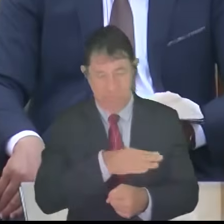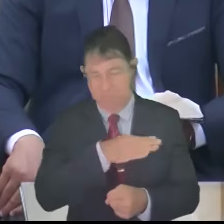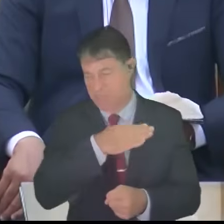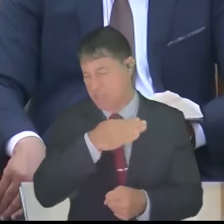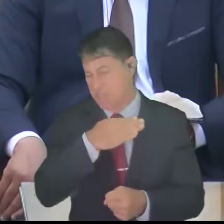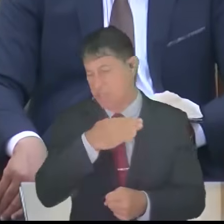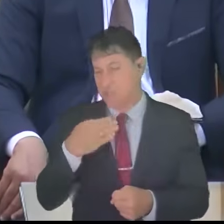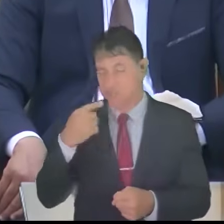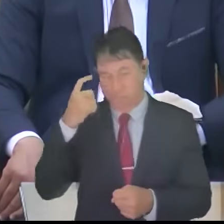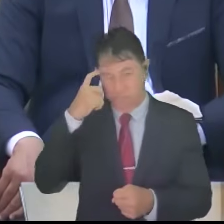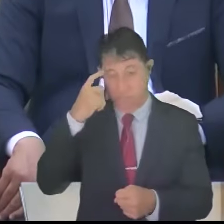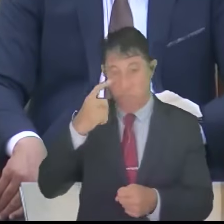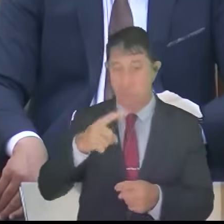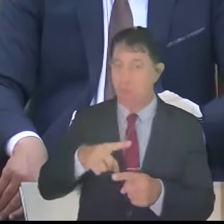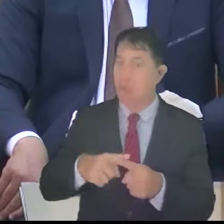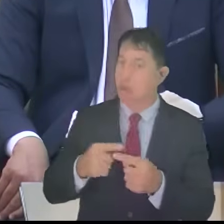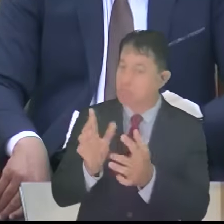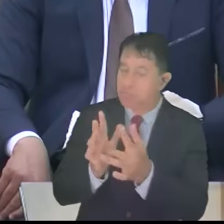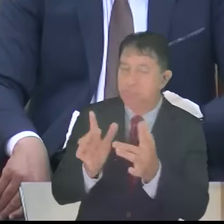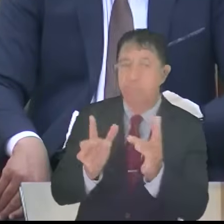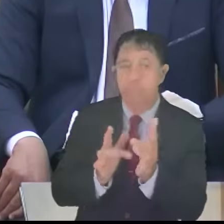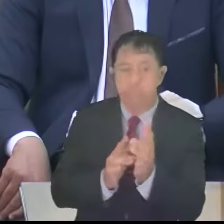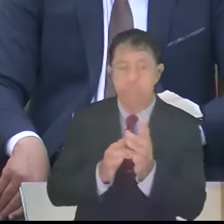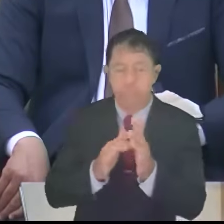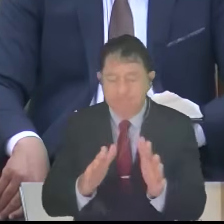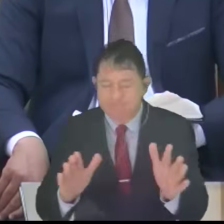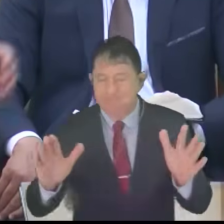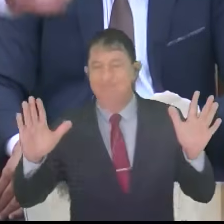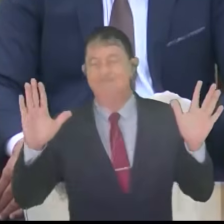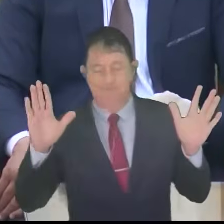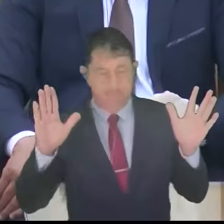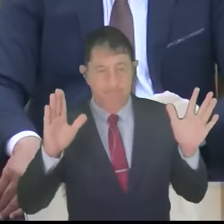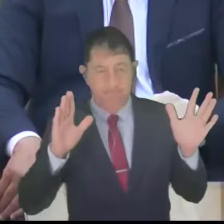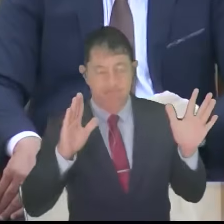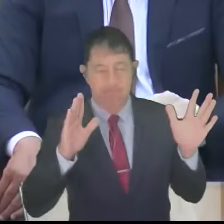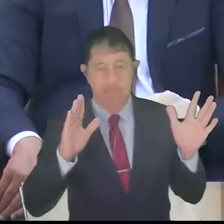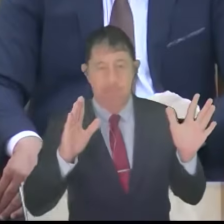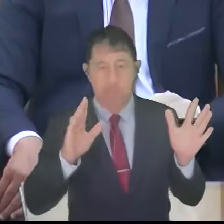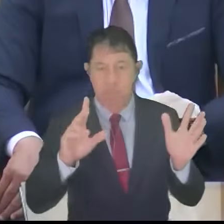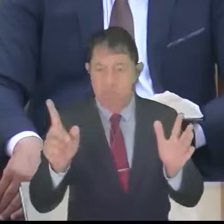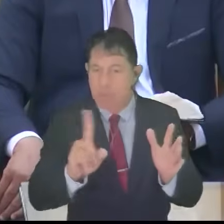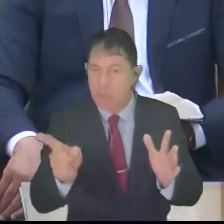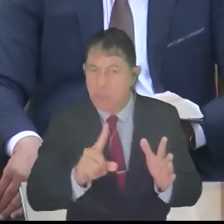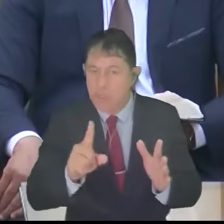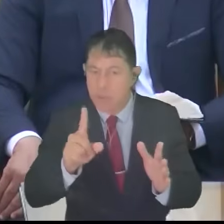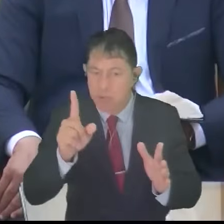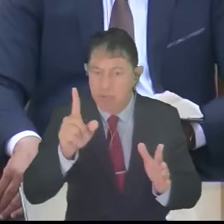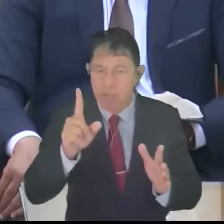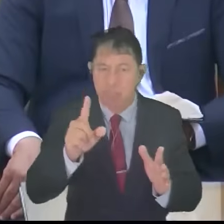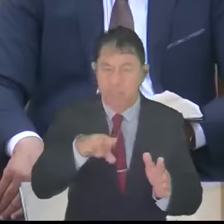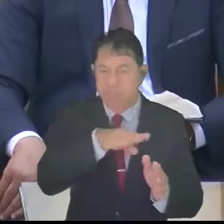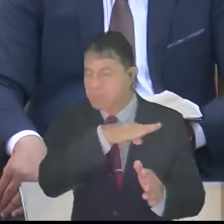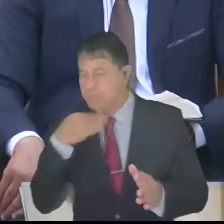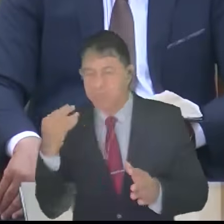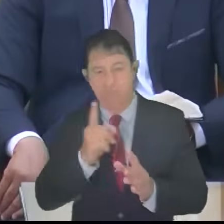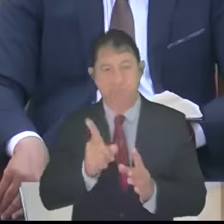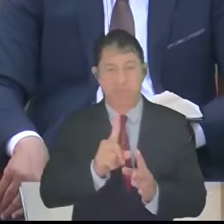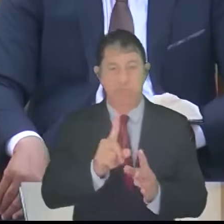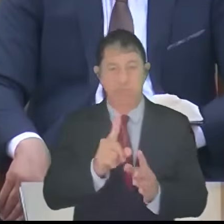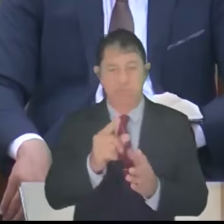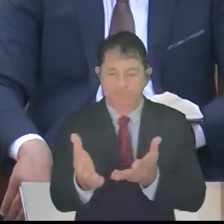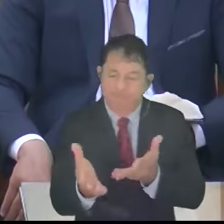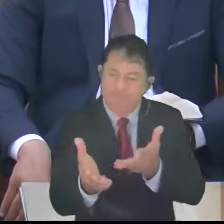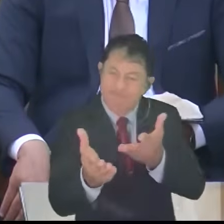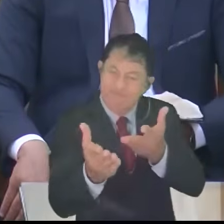de braços abertos, dizendo: não faça isso não, venha para mim, se dirija a mim, aceite a mim